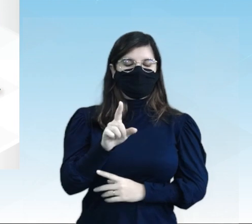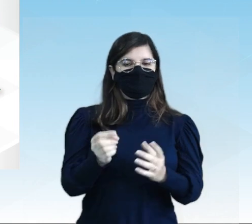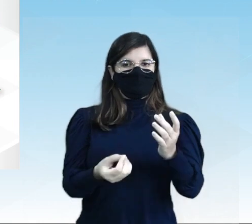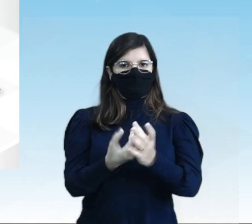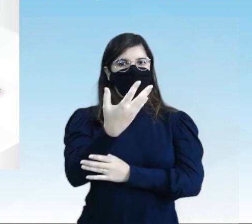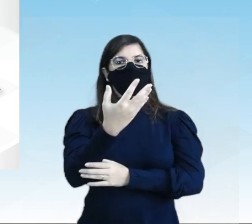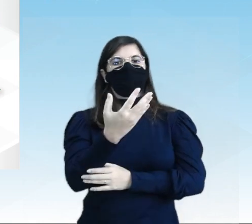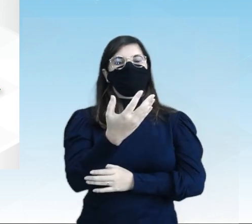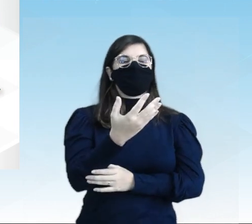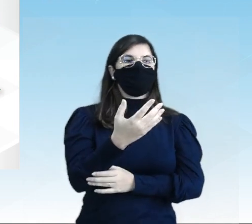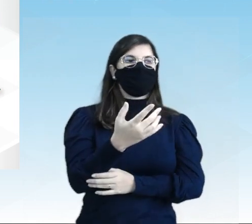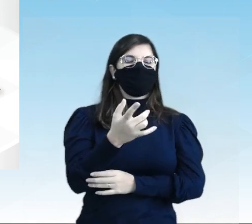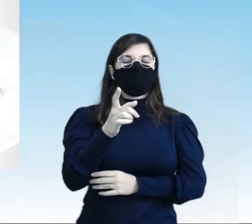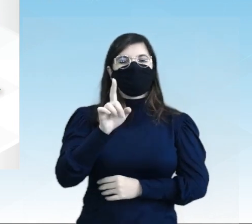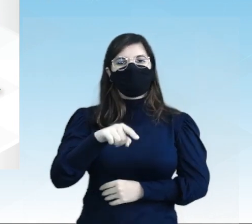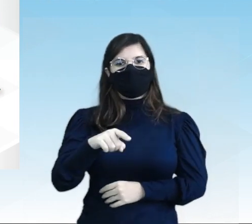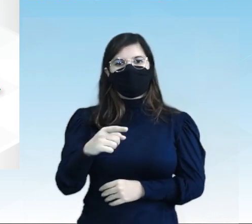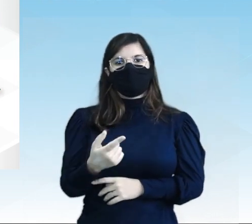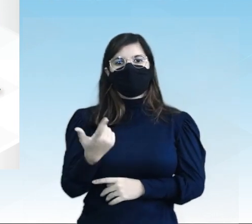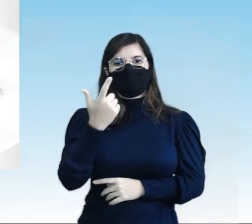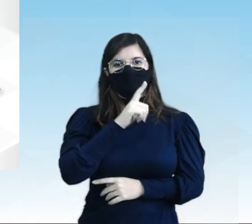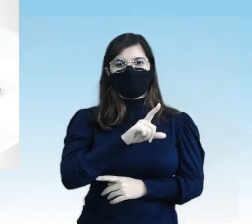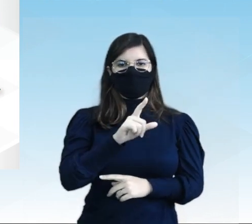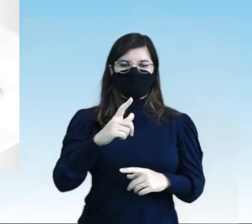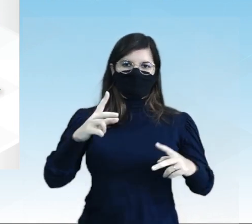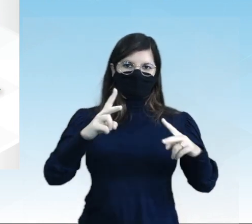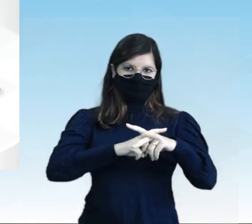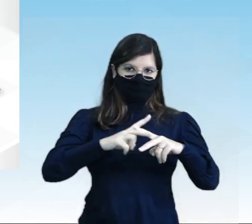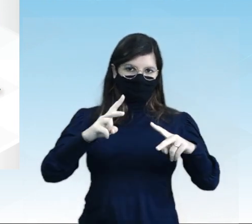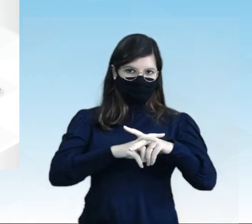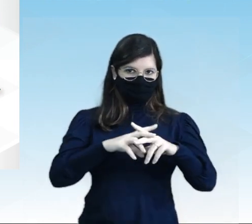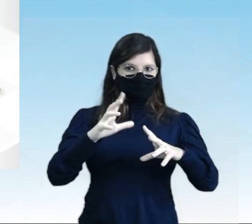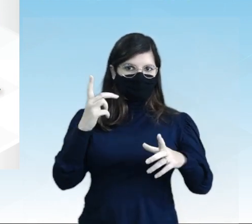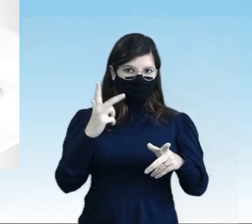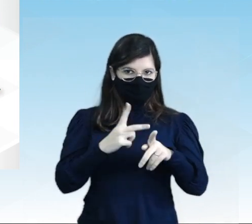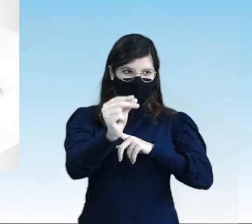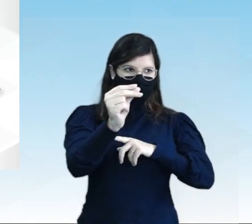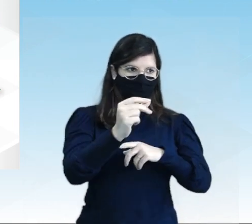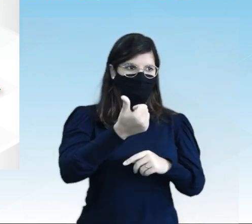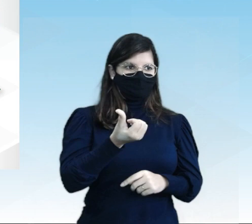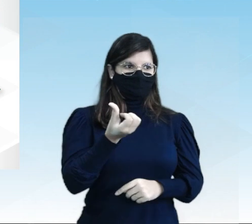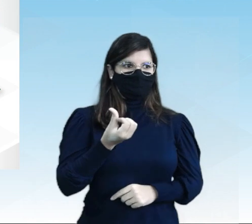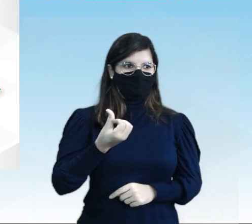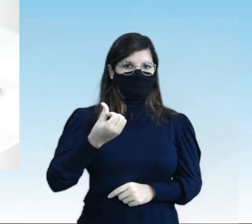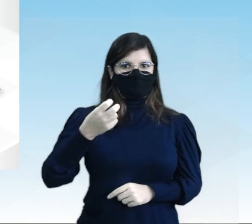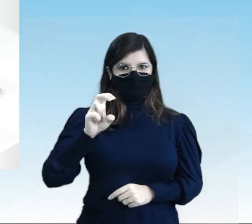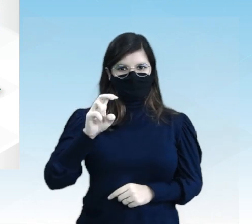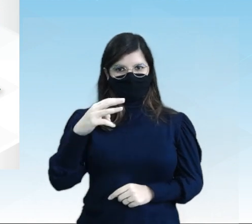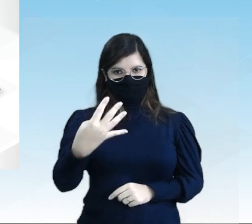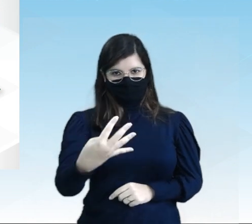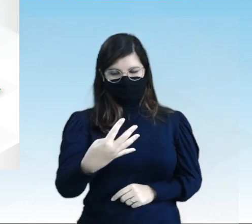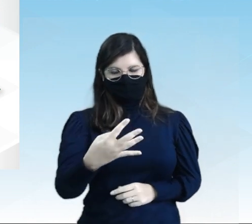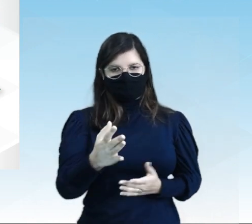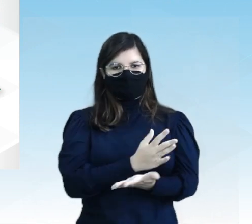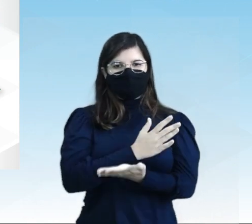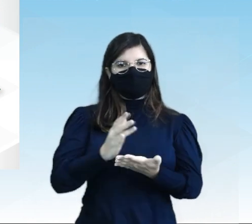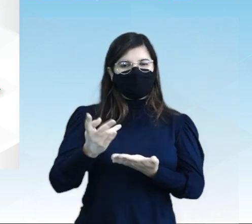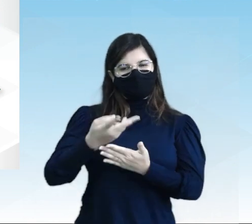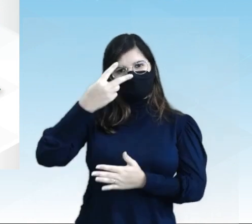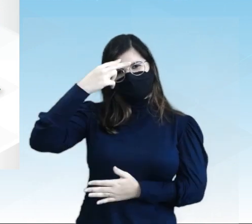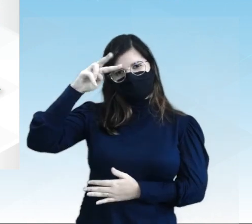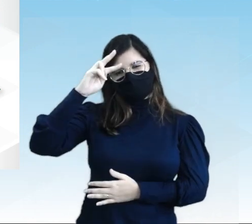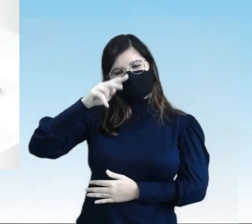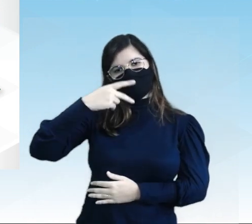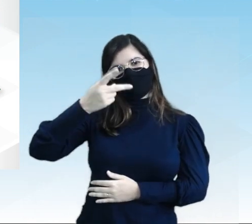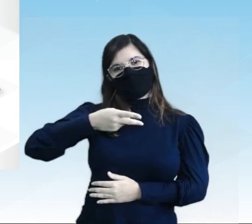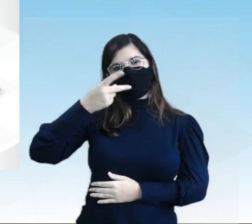e aí a gente ganha essa batalha 54 1654 né algumas historiadores falam